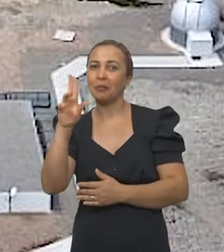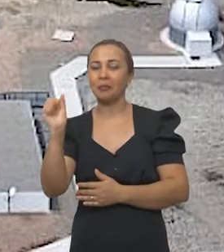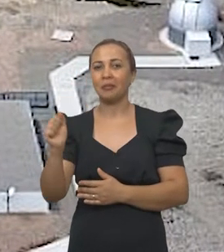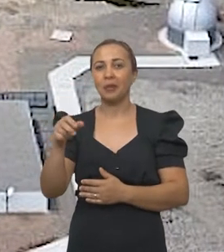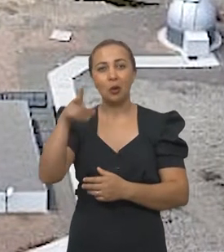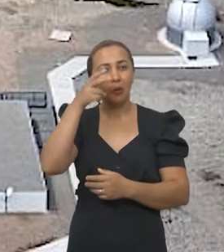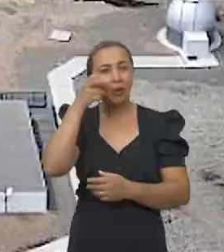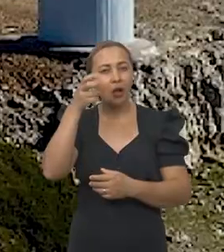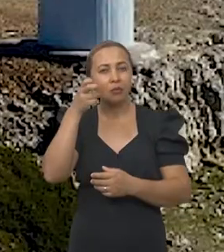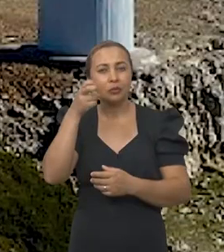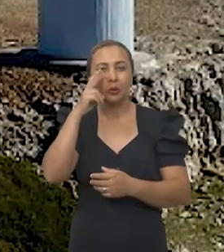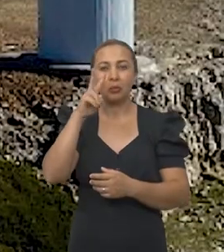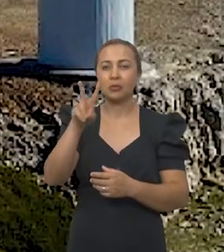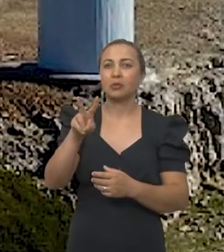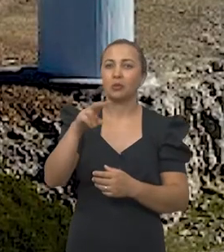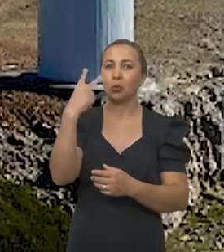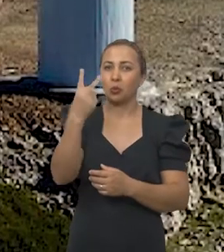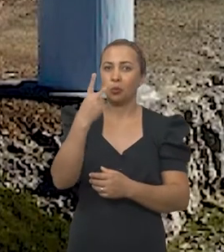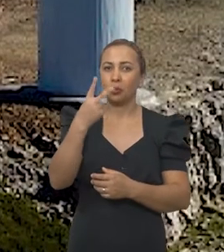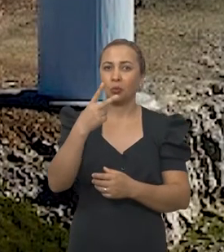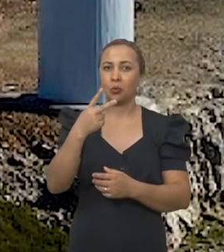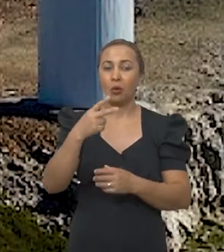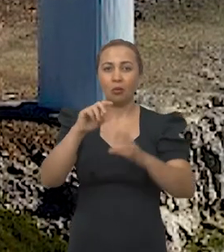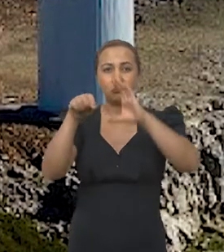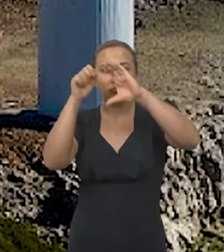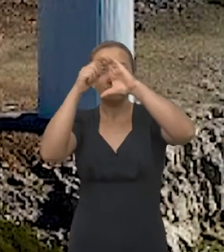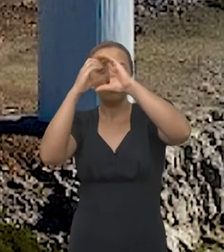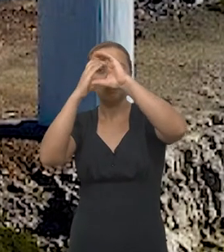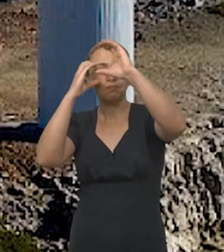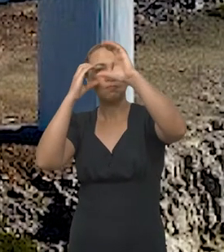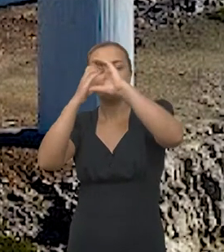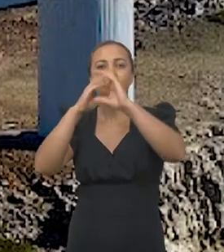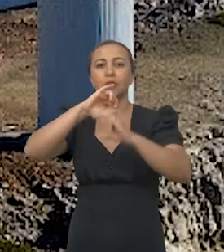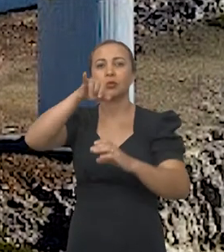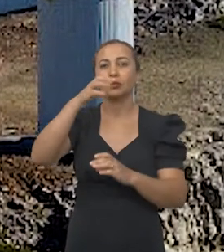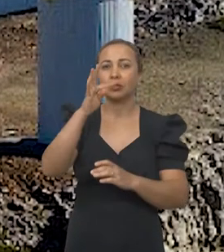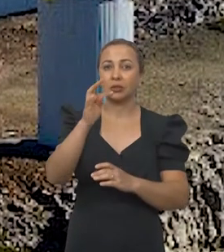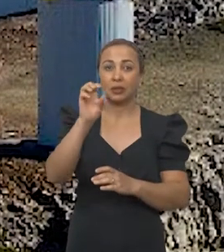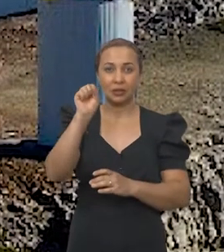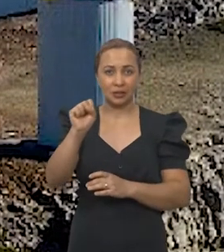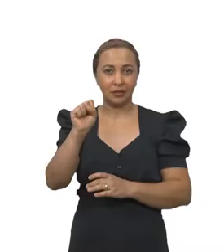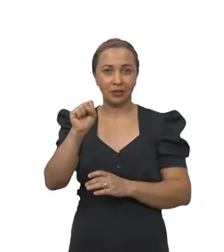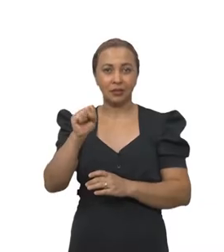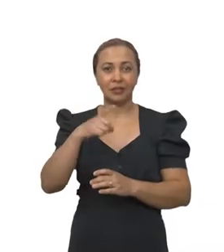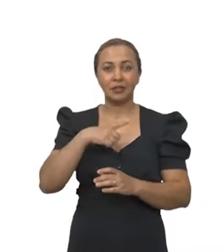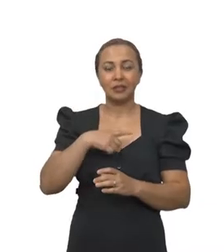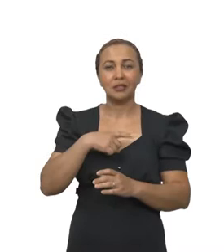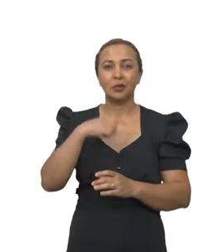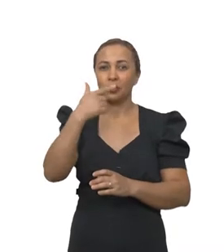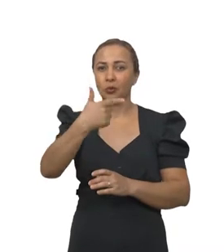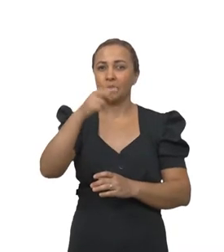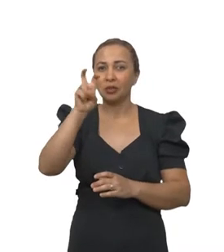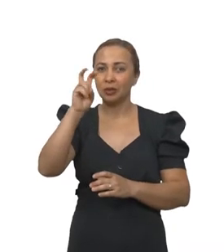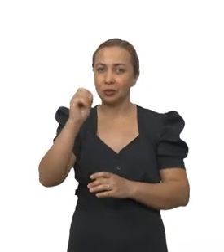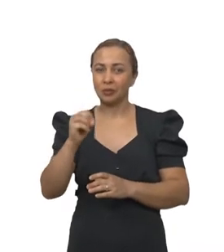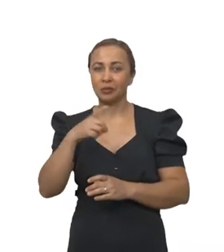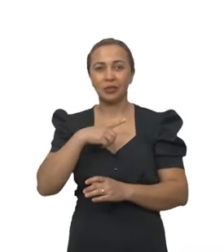Holanda Espanha este Observatório conta com dois telescópios sendo o principal o JS